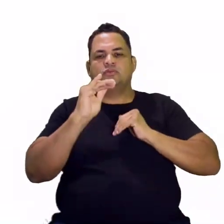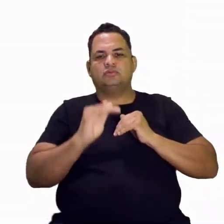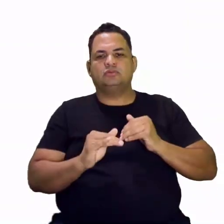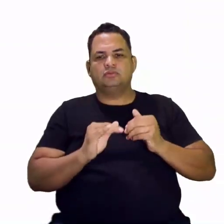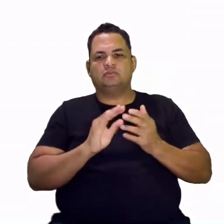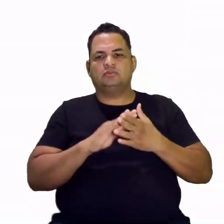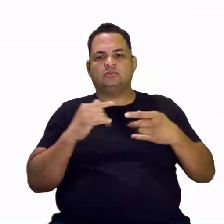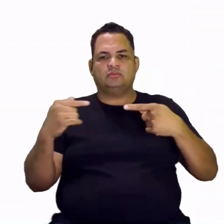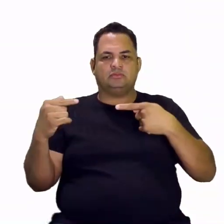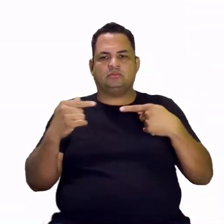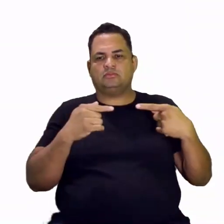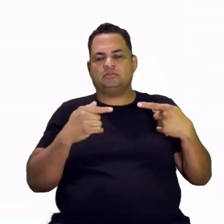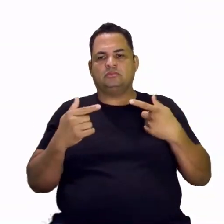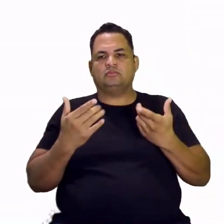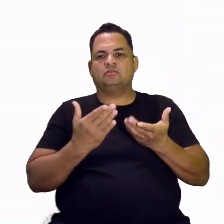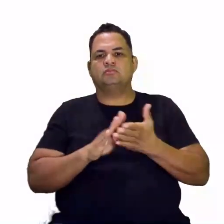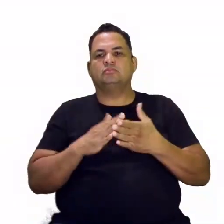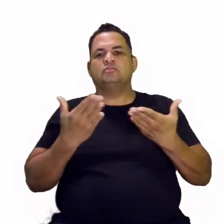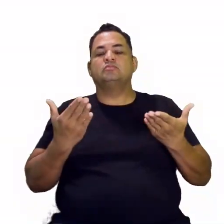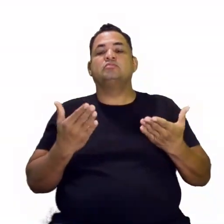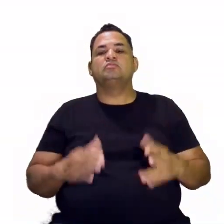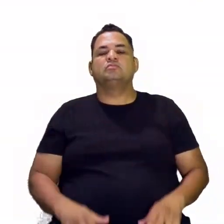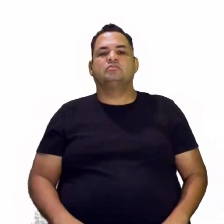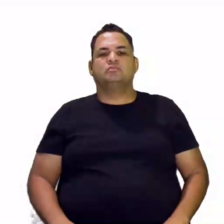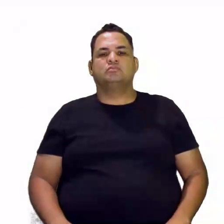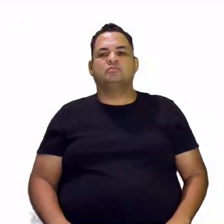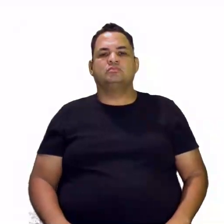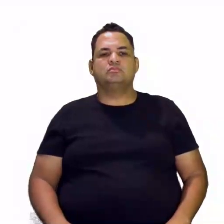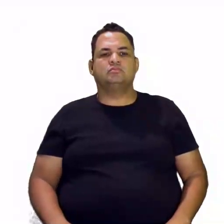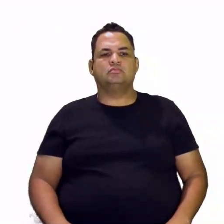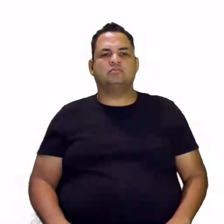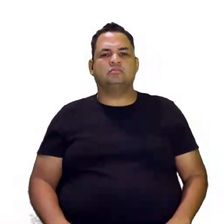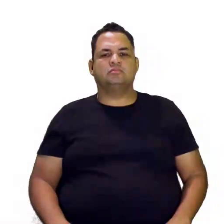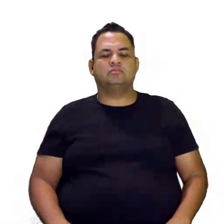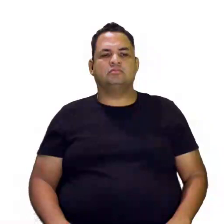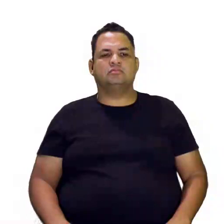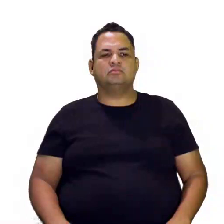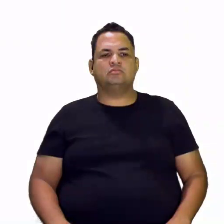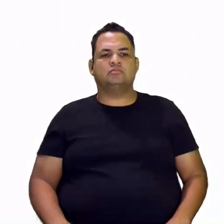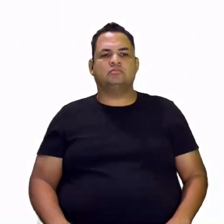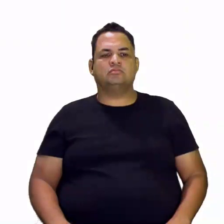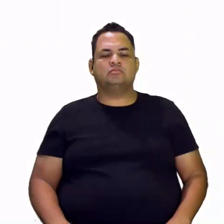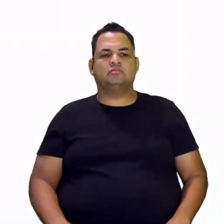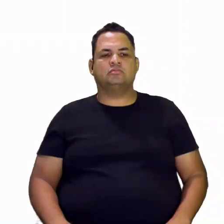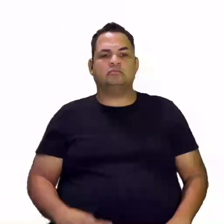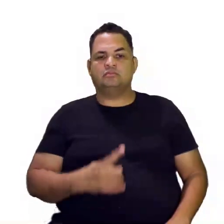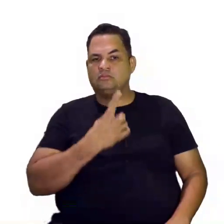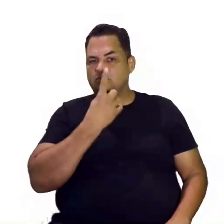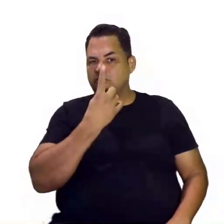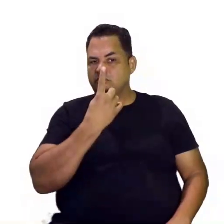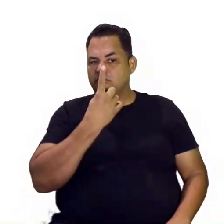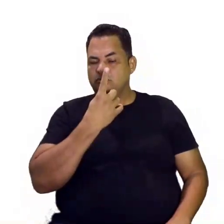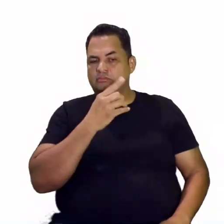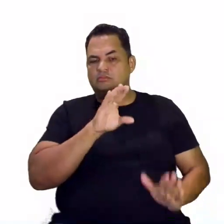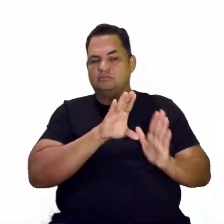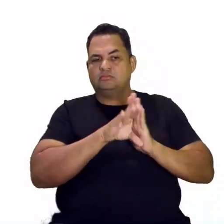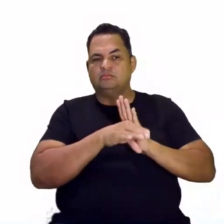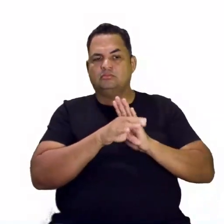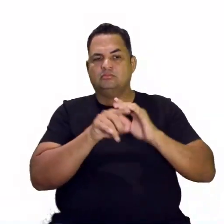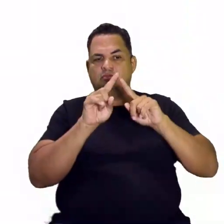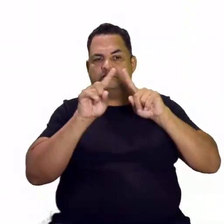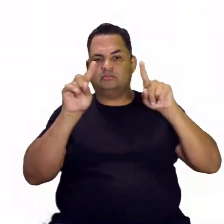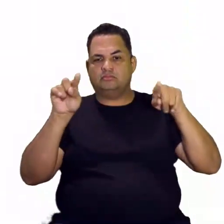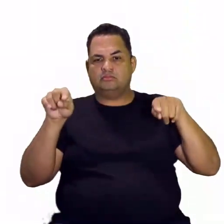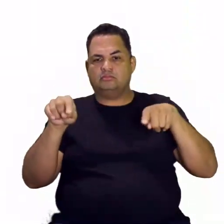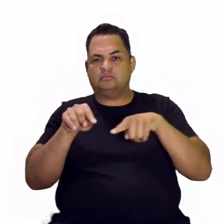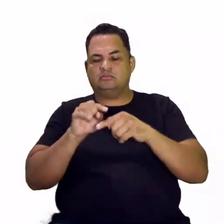abaixo relacionam-se aos... Então, vamos lá. Presta atenção ao primeiro conceito. Nesse quadrinho ao